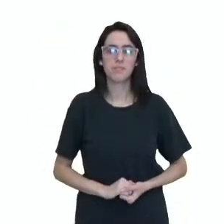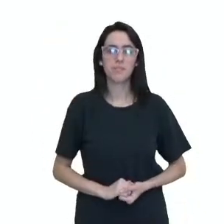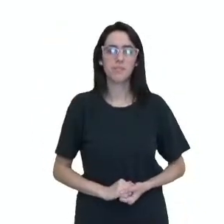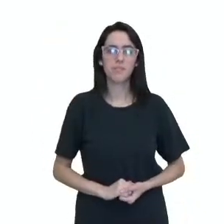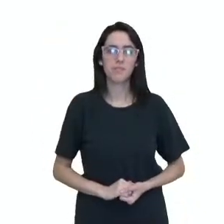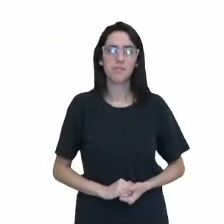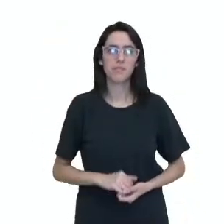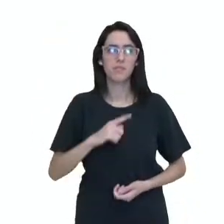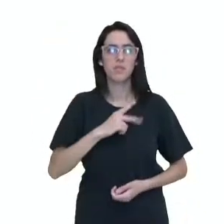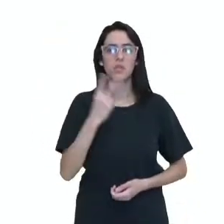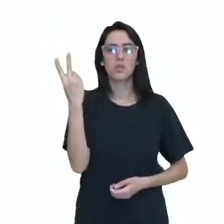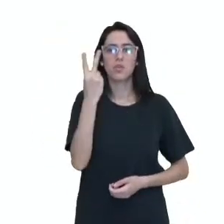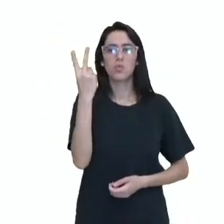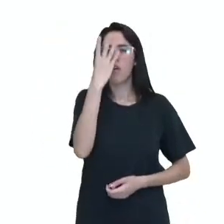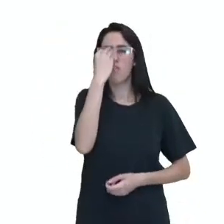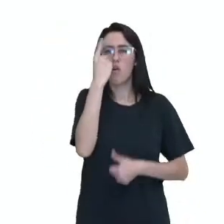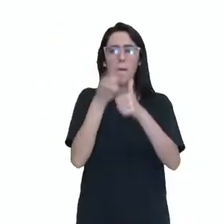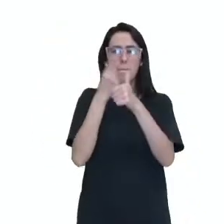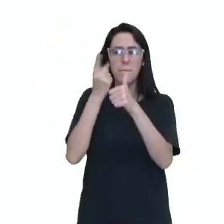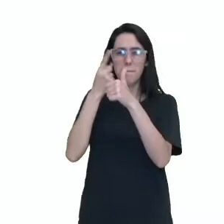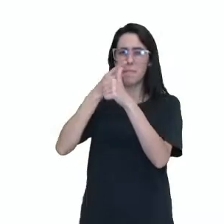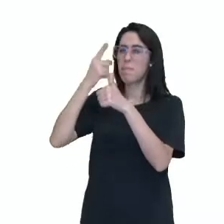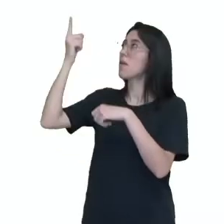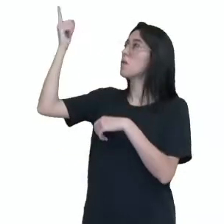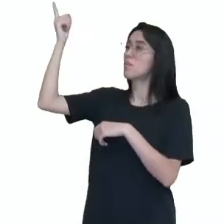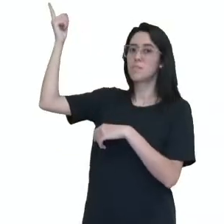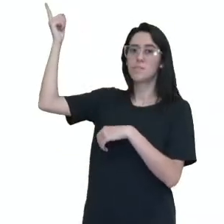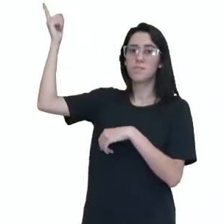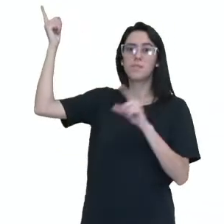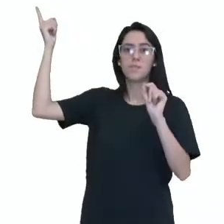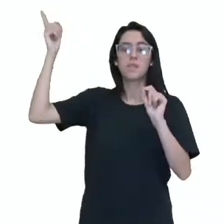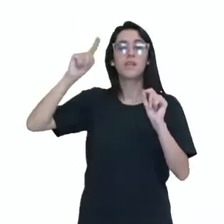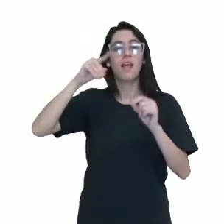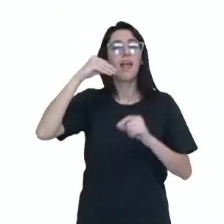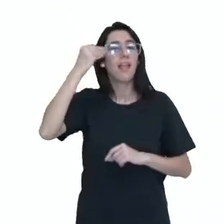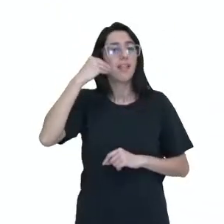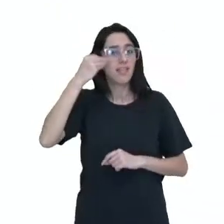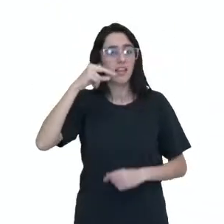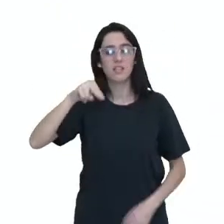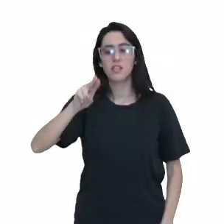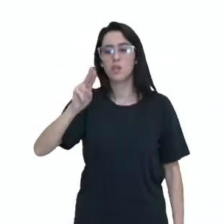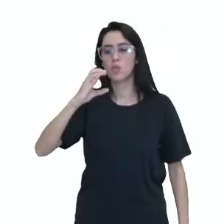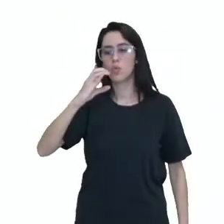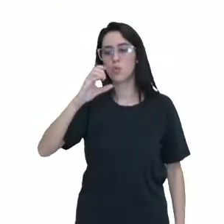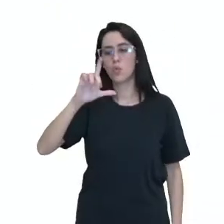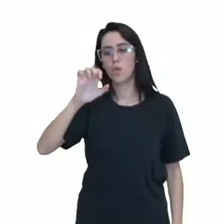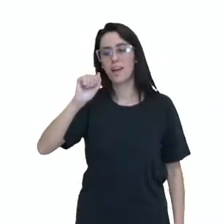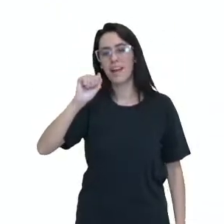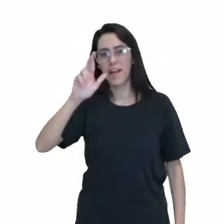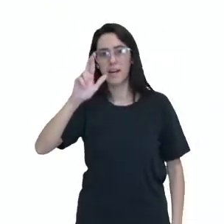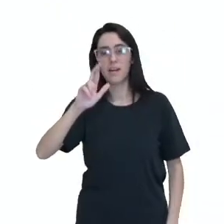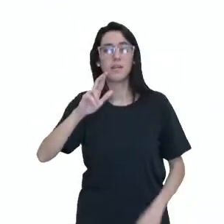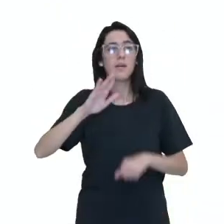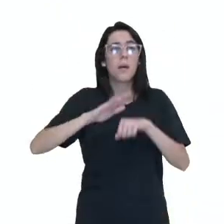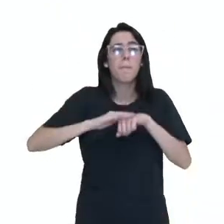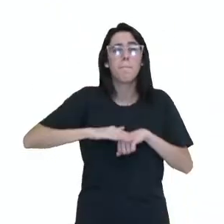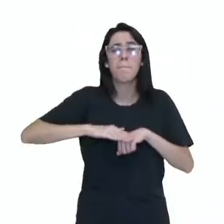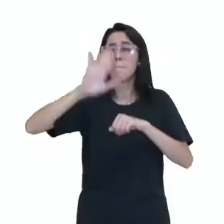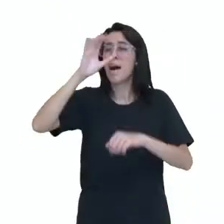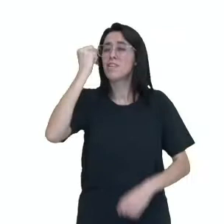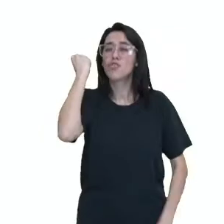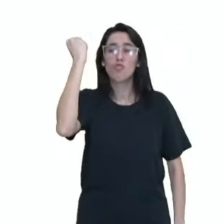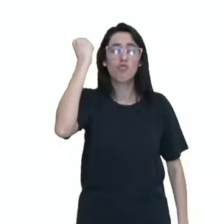Essas duas primeiras imagens que é possível ver são dos testes nucleares. A bomba mais forte que